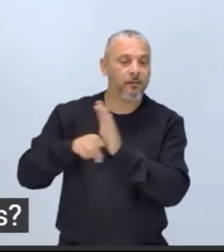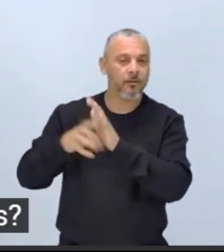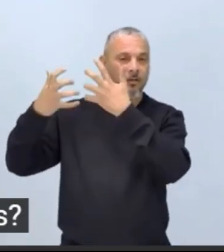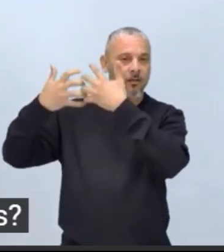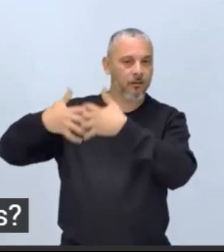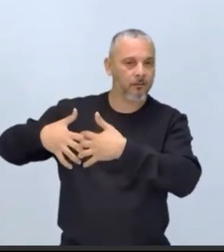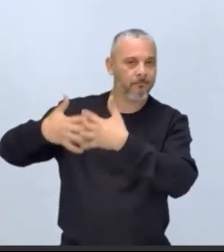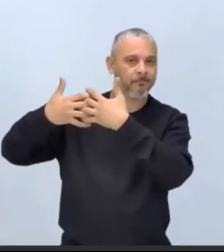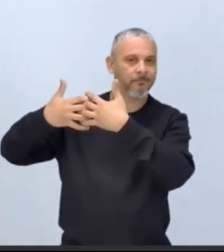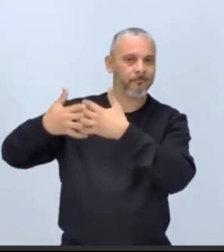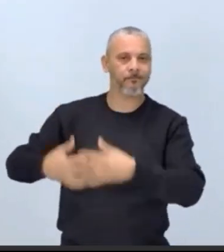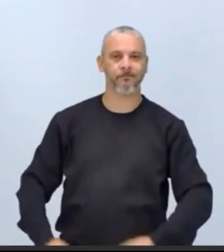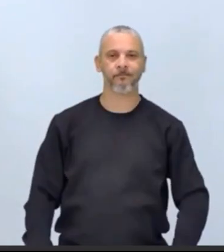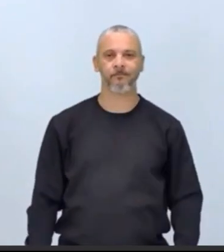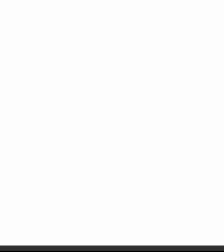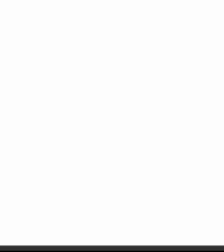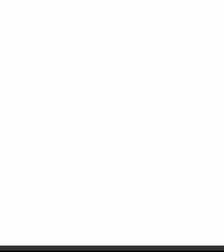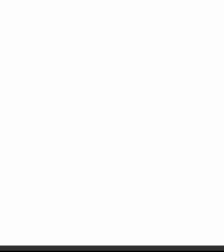questões interativas?